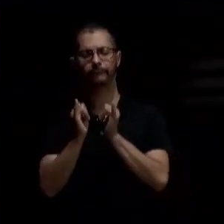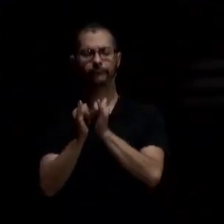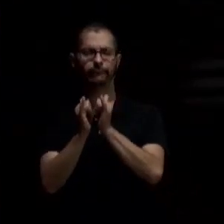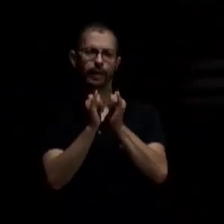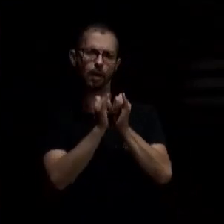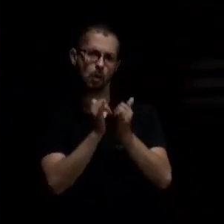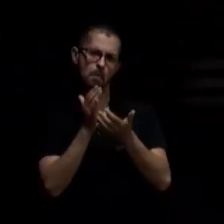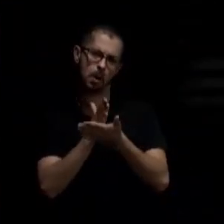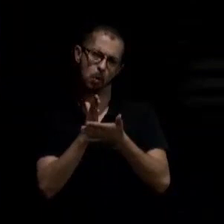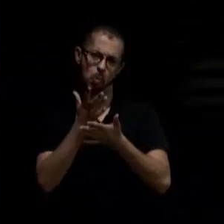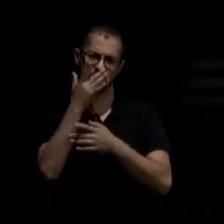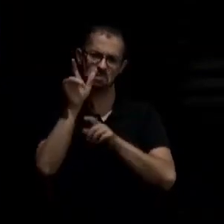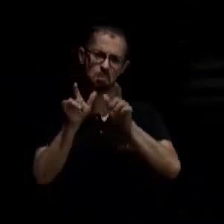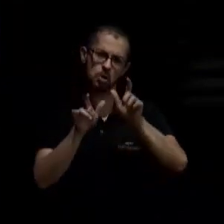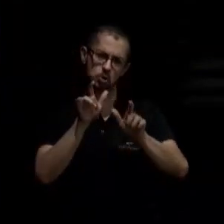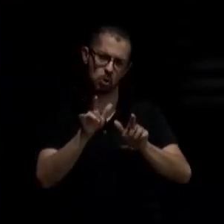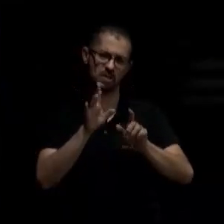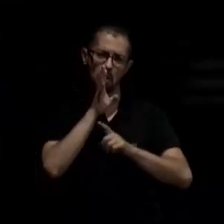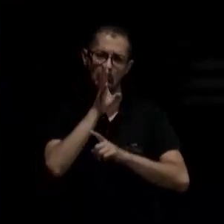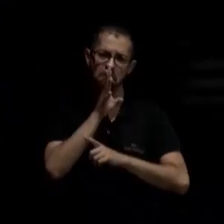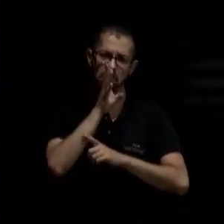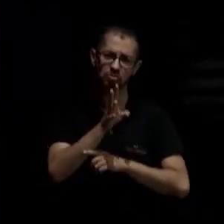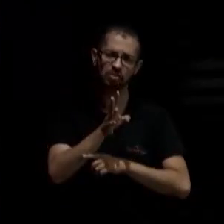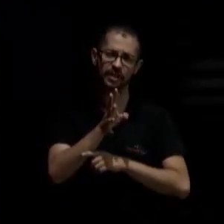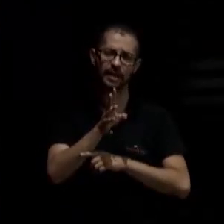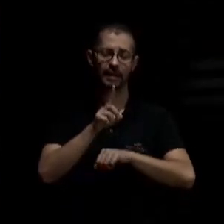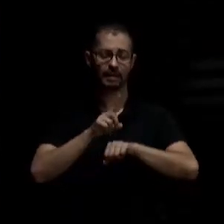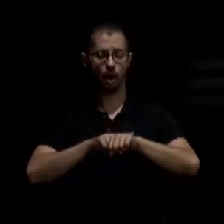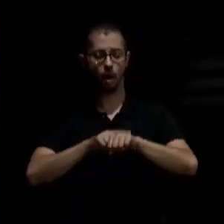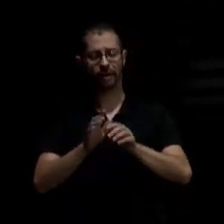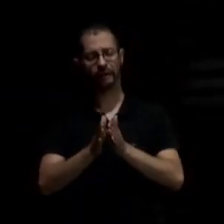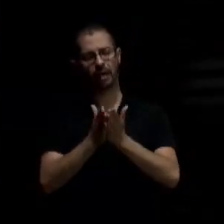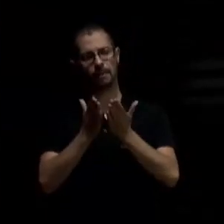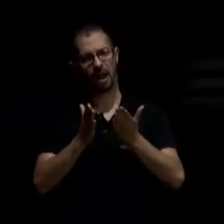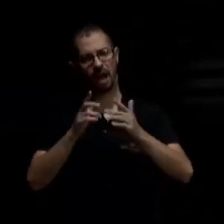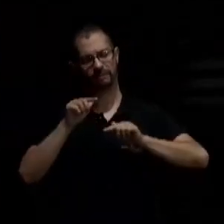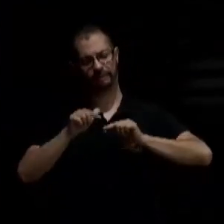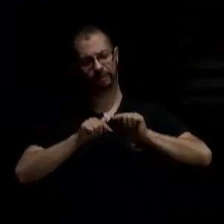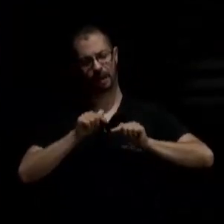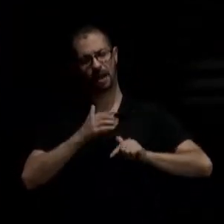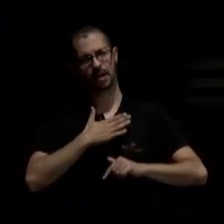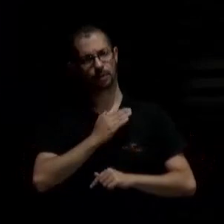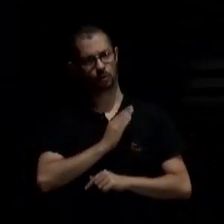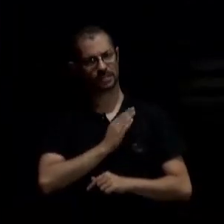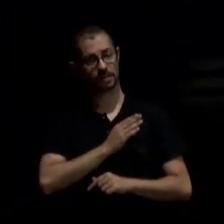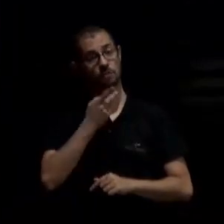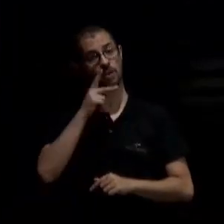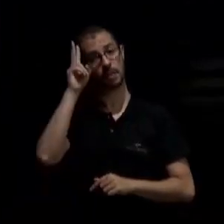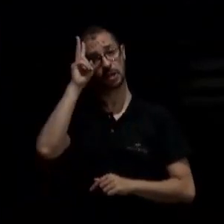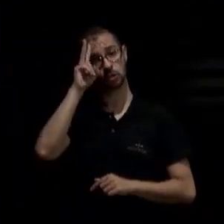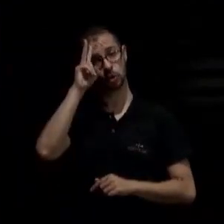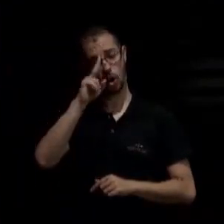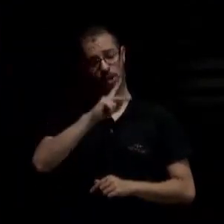pessoas a quem eu ofendi, na hora que a palavra trabalha. Vou contar uma história de um pastor, um